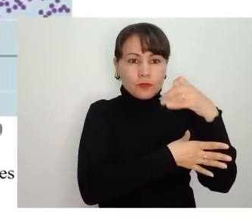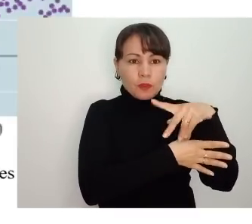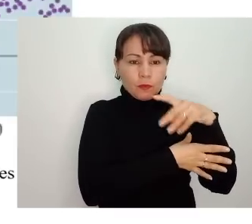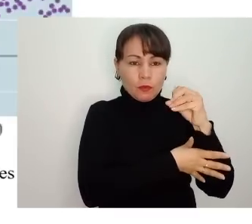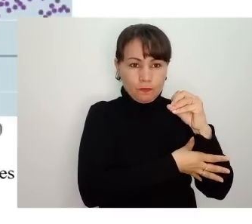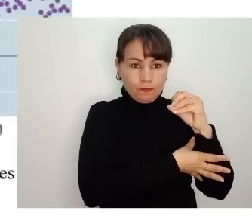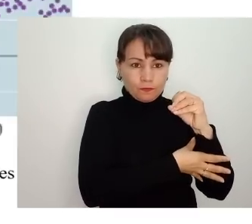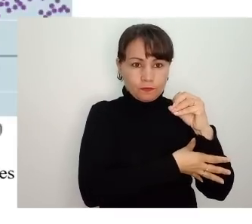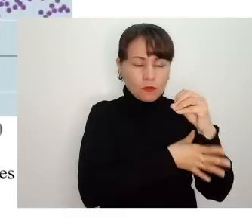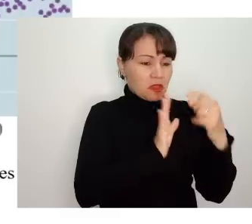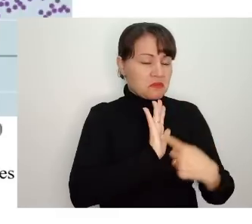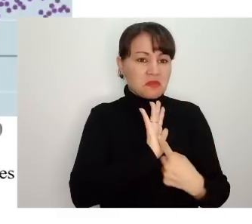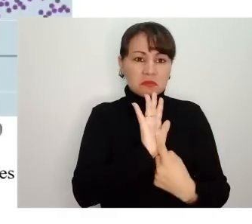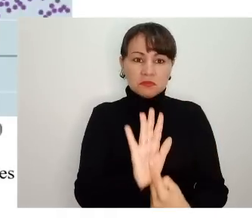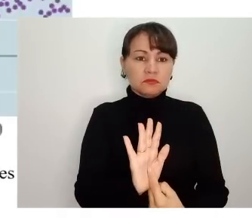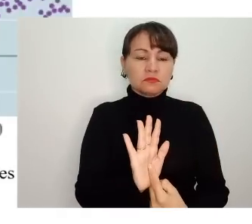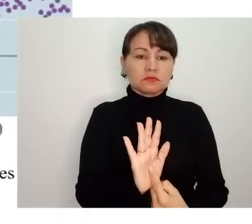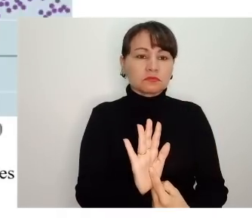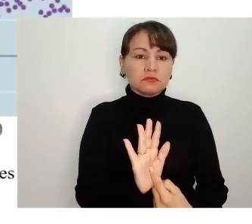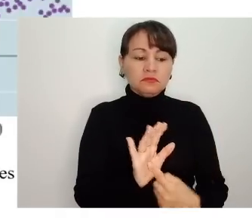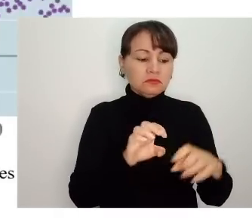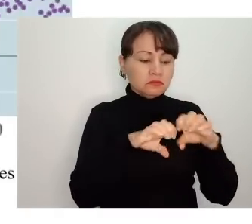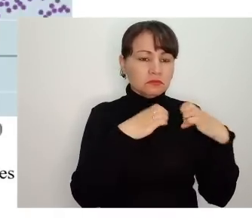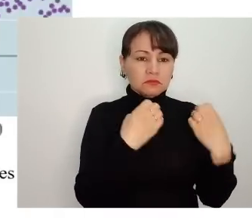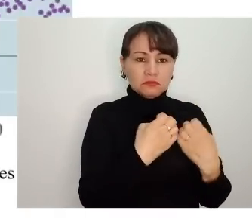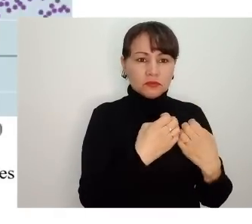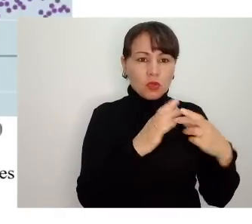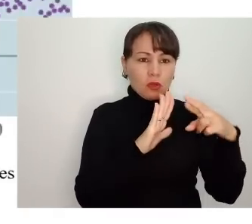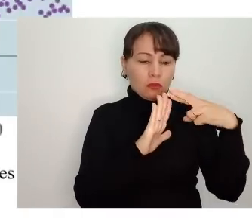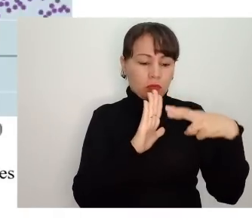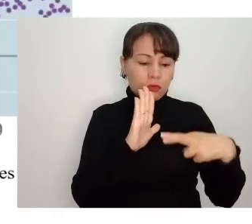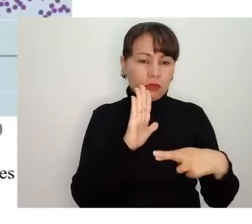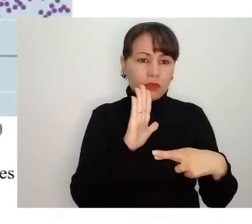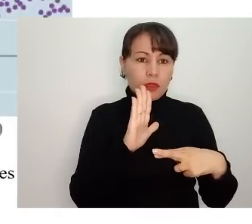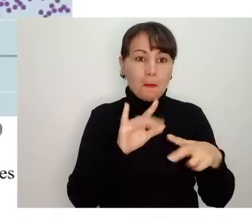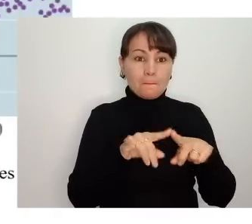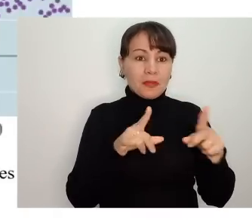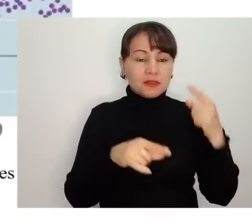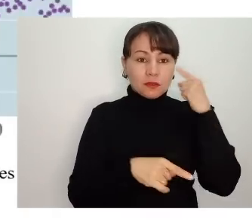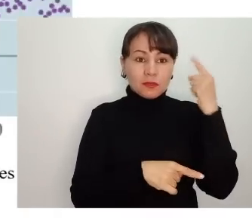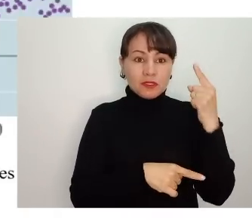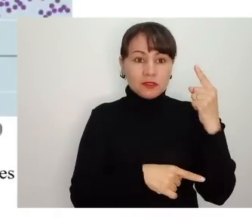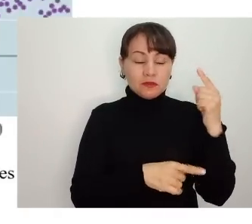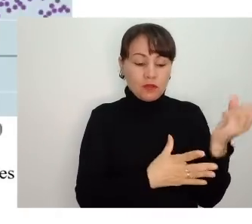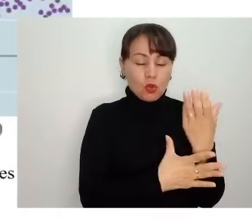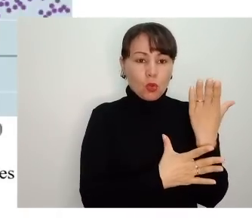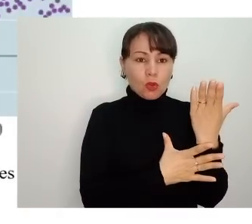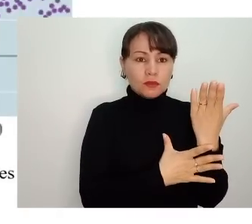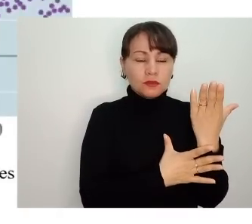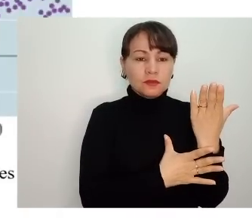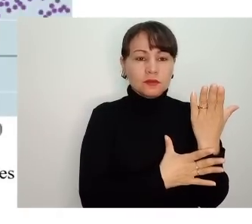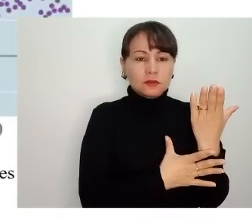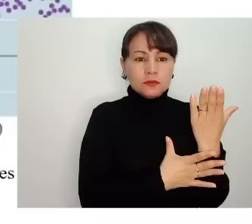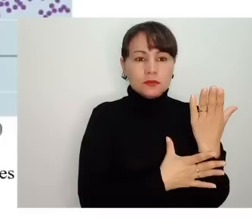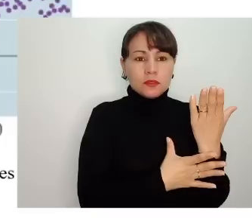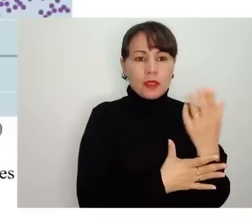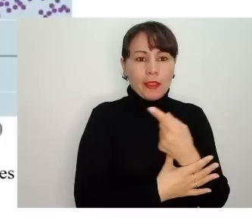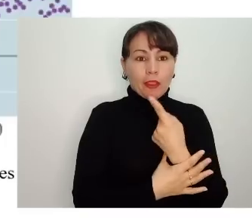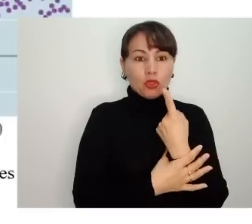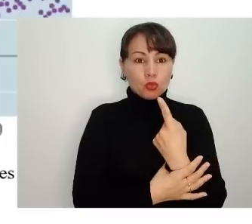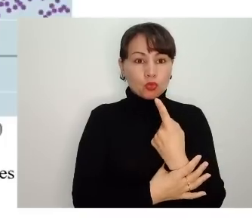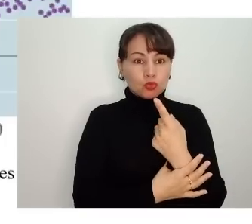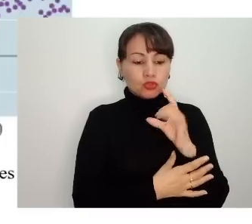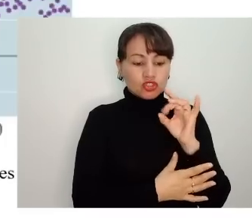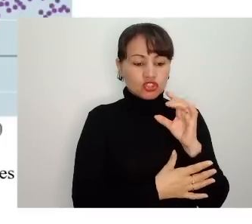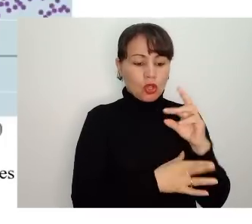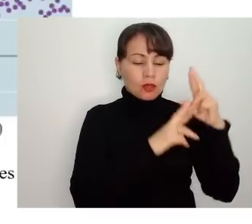hipocampo. Tá? Aqui é uma demonstração esquemática de como acontece isso, mas vocês não pensam que vai acontecer isso